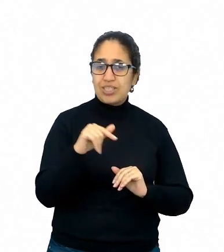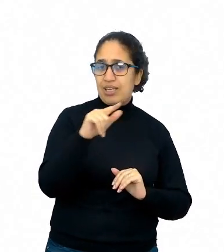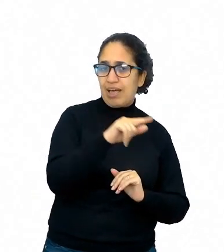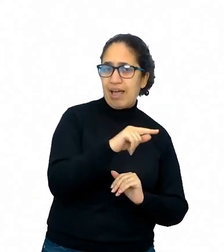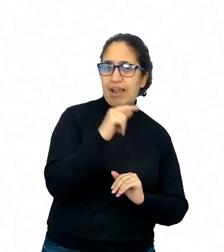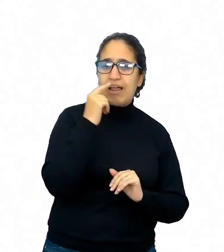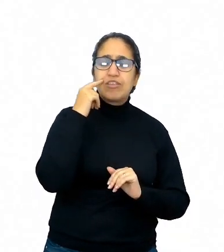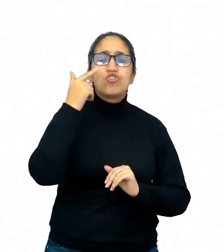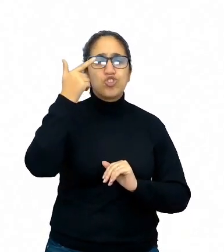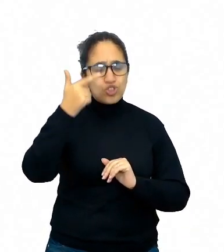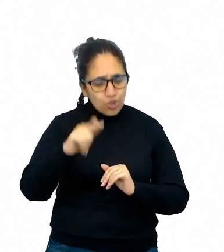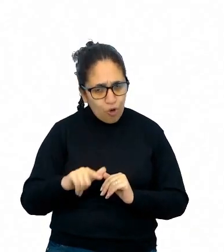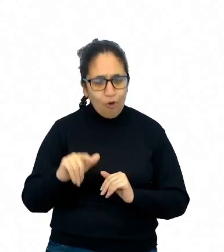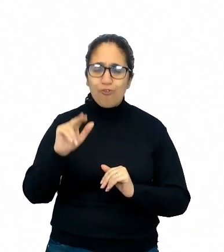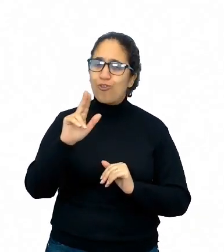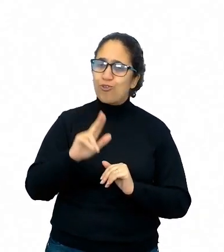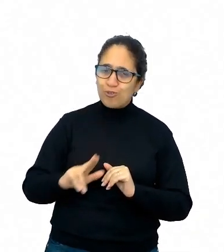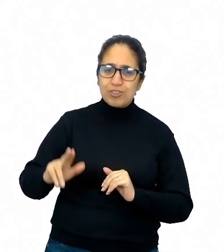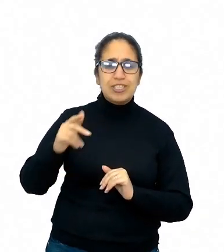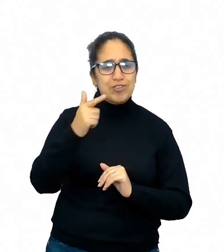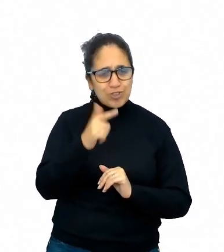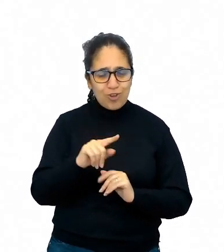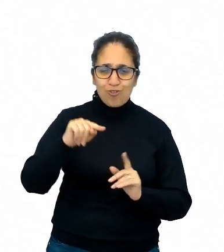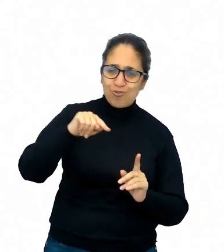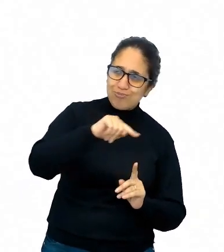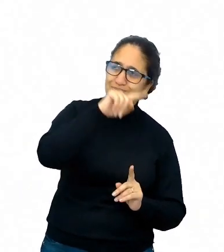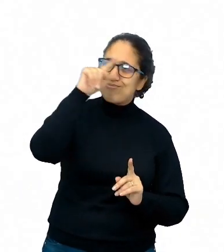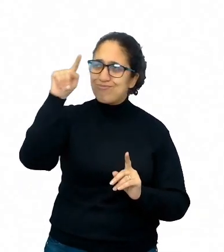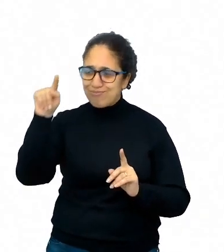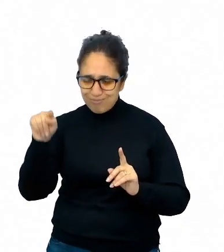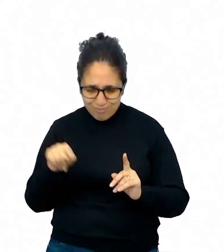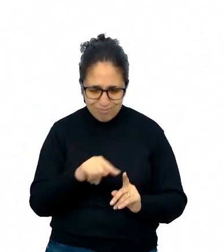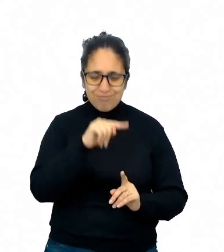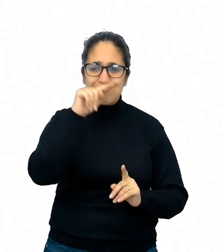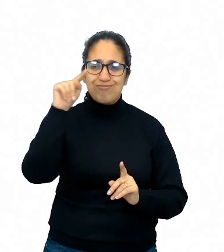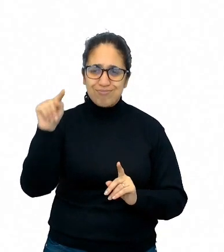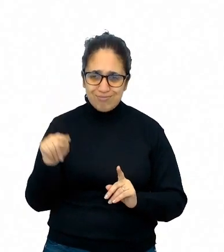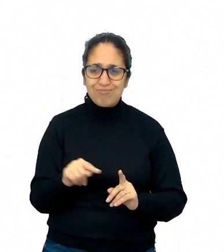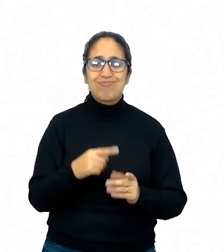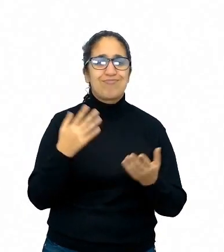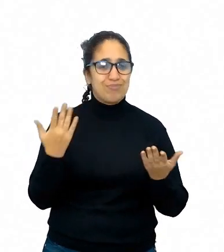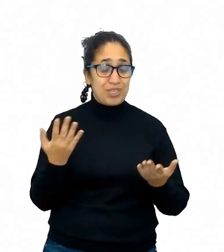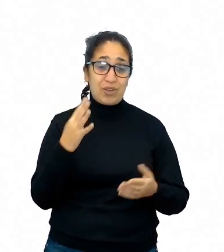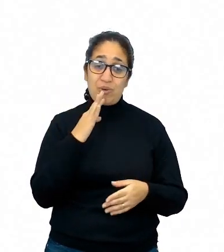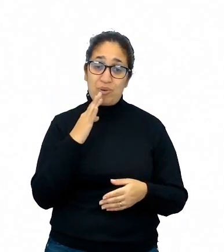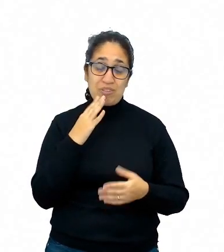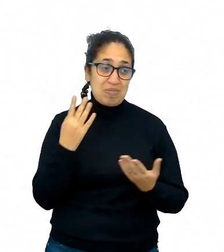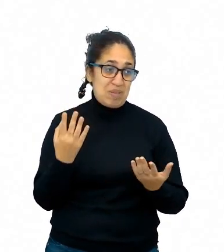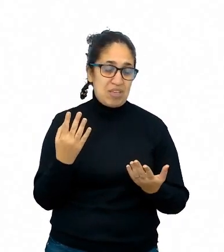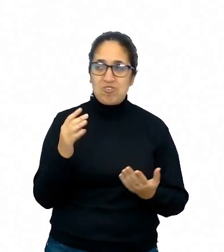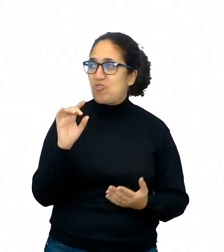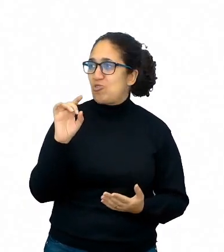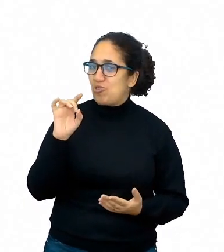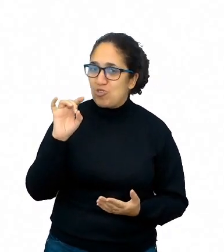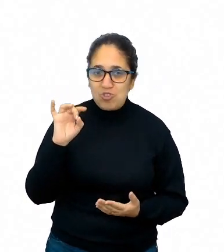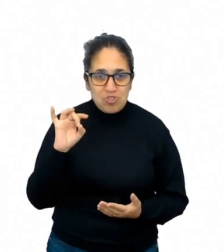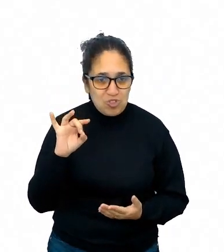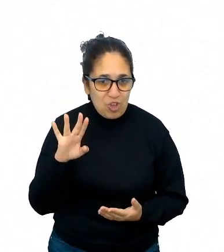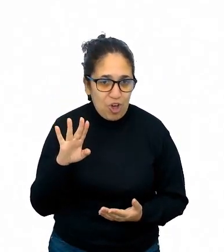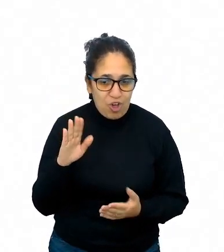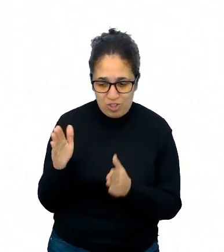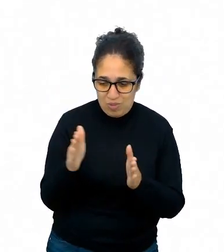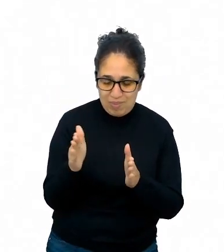elas retornam, né, naquele formato da espiral que a gente costuma dizer, porque aquele conhecimento não vai estar necessariamente só